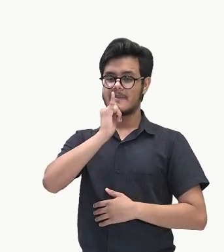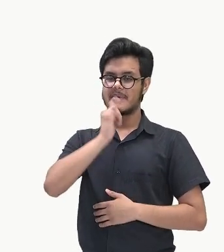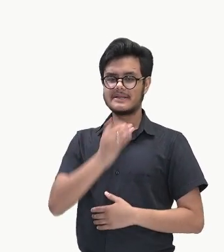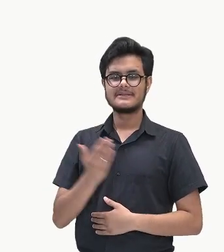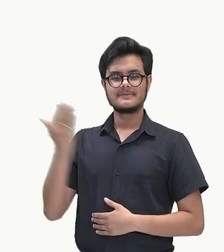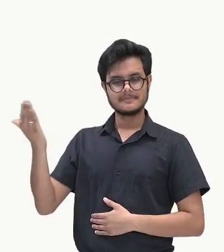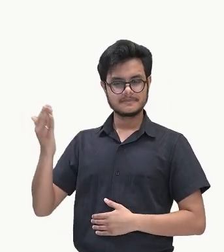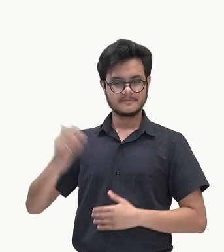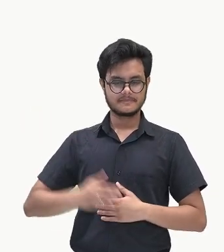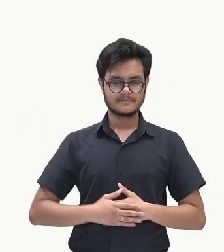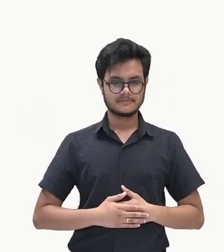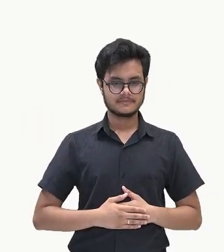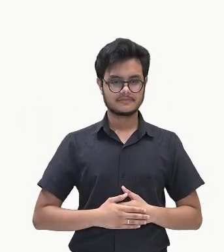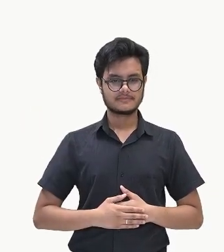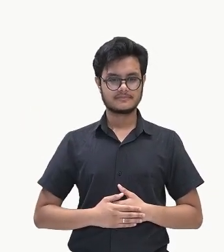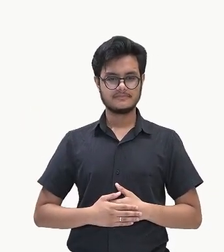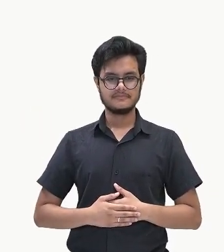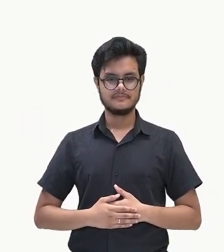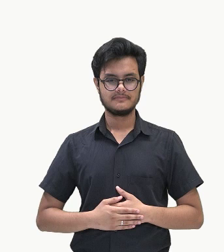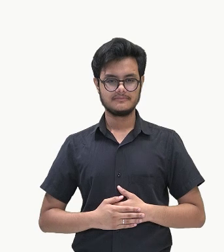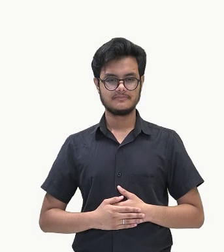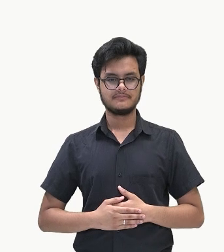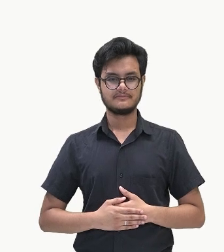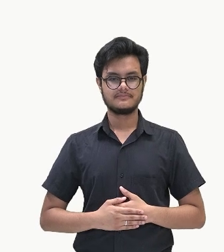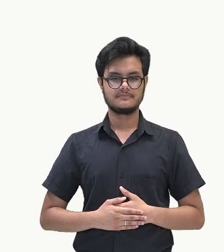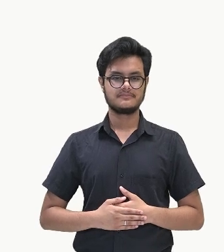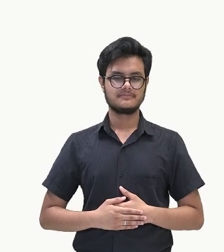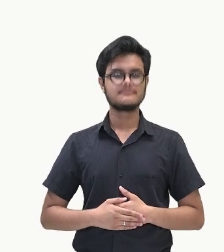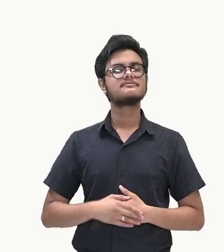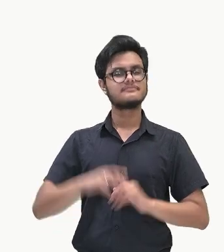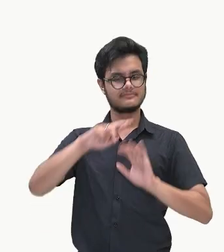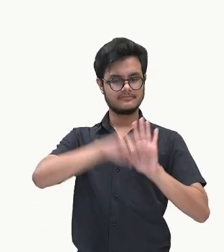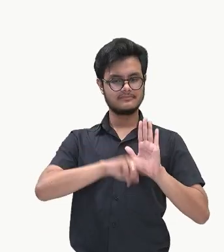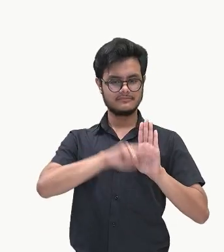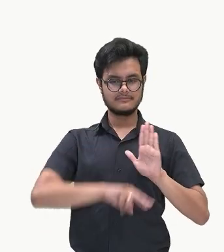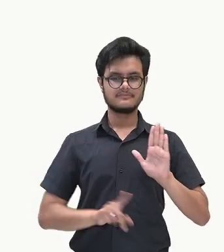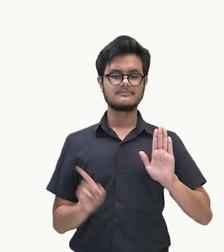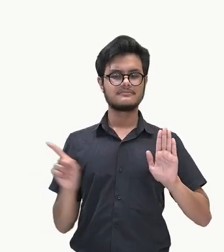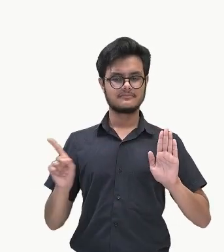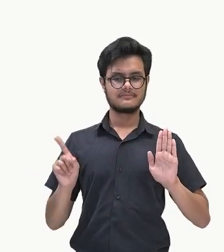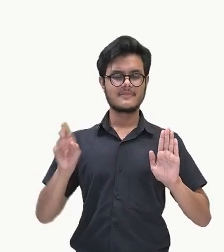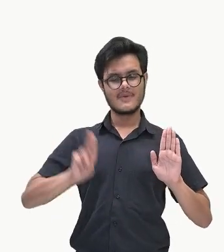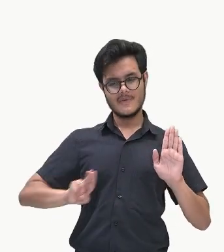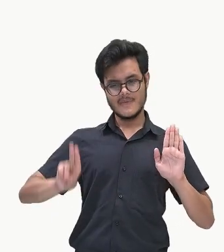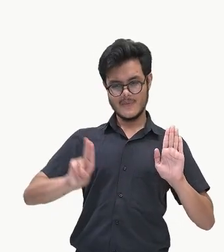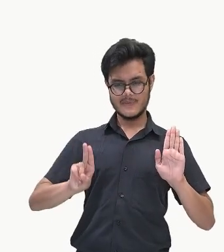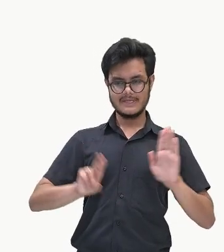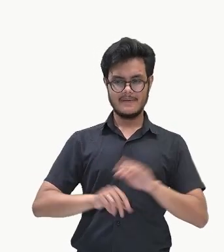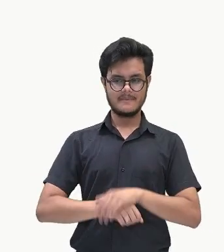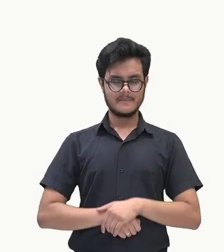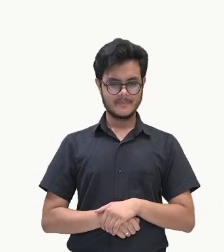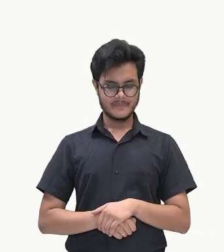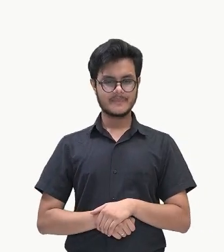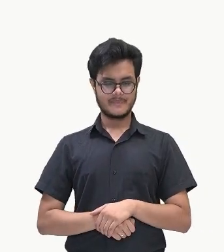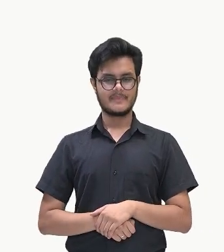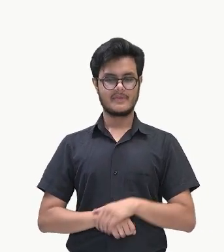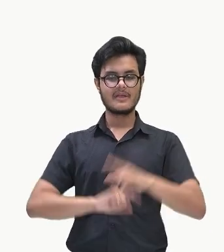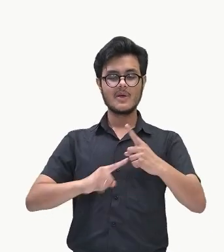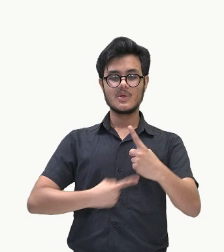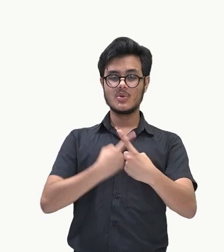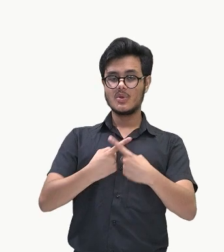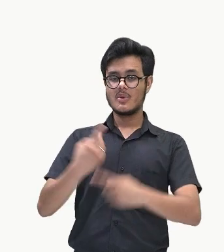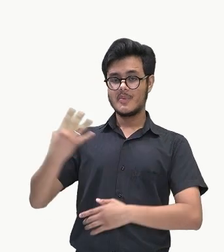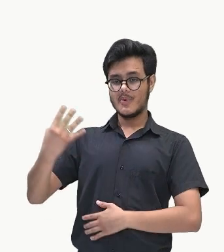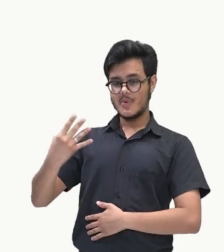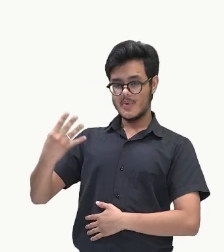comigo. Ó, vamos aplicar a propriedade na primeira raiz, multiplicando por 4.